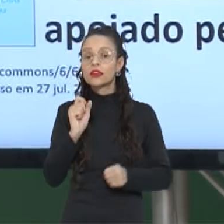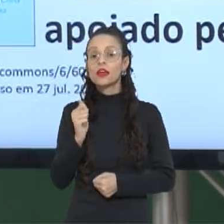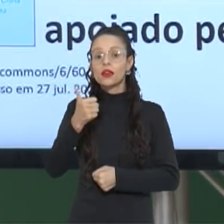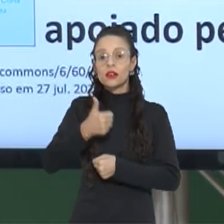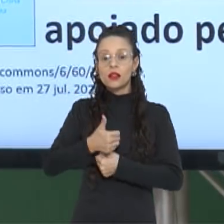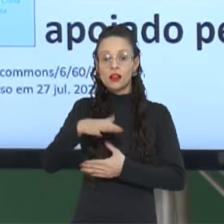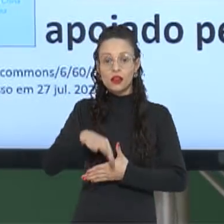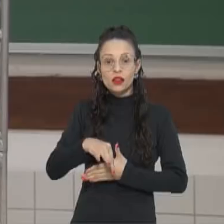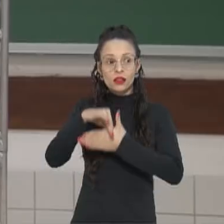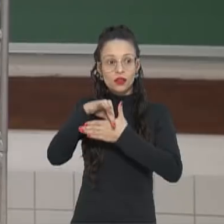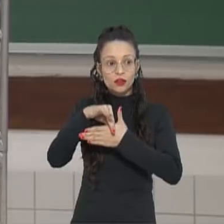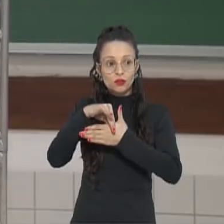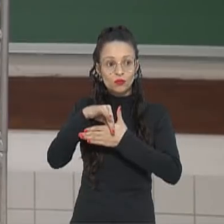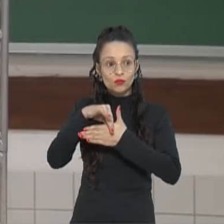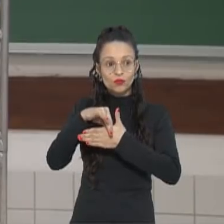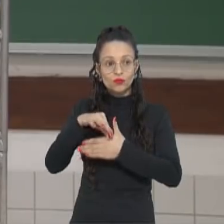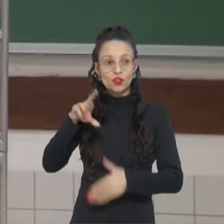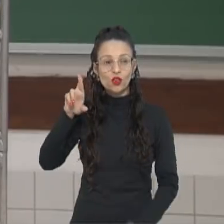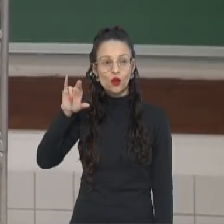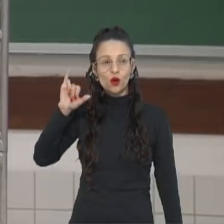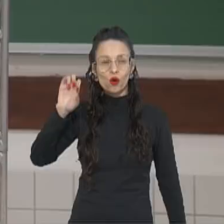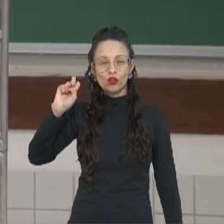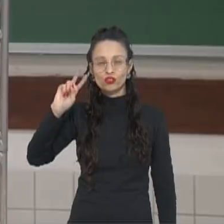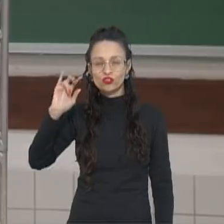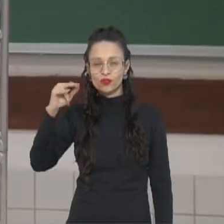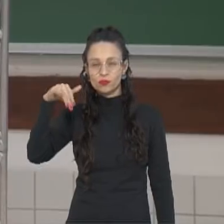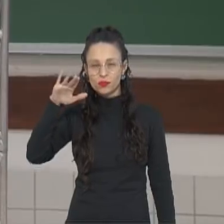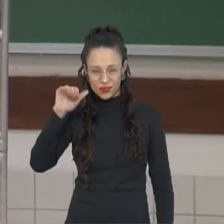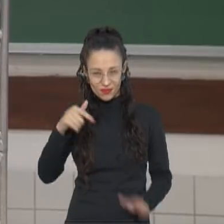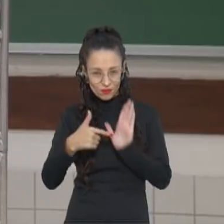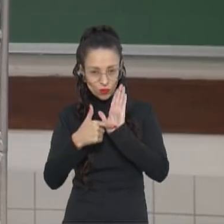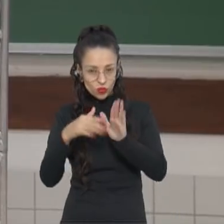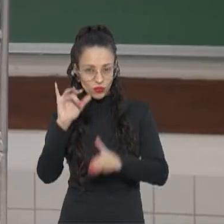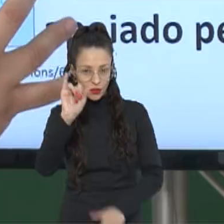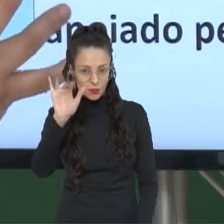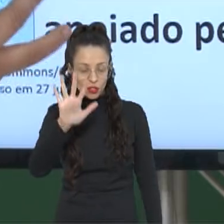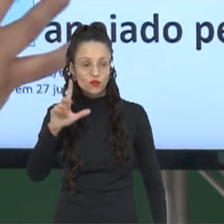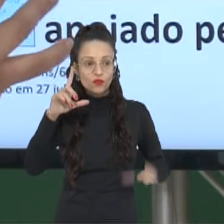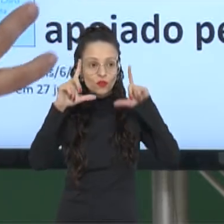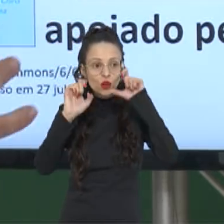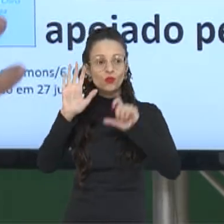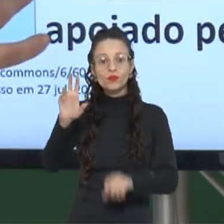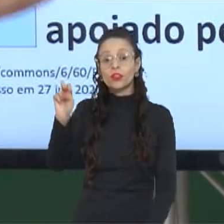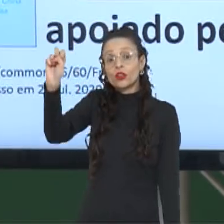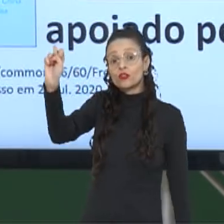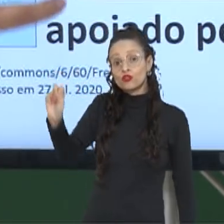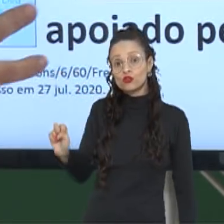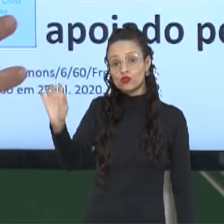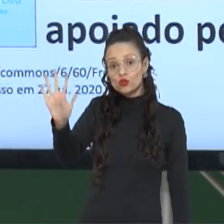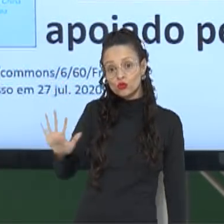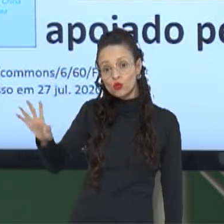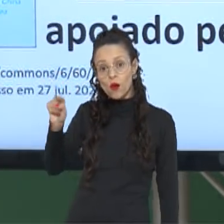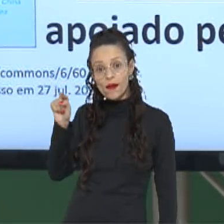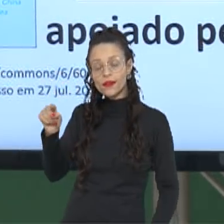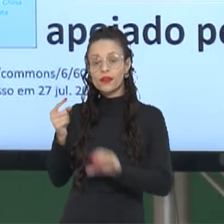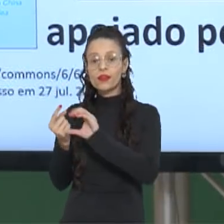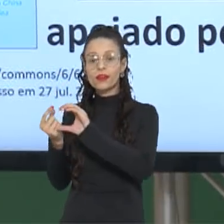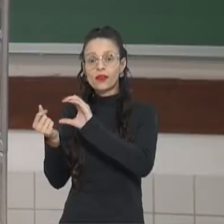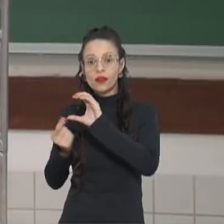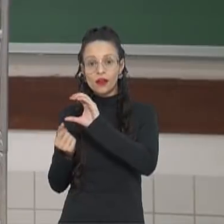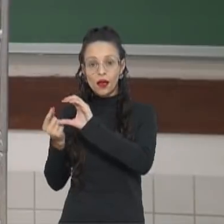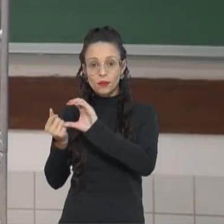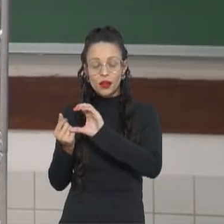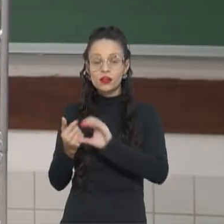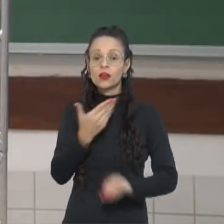Ho Chi Minh. Eu já mostro a imagem dele para você ver. No sul, país capitalista e com um